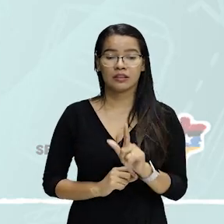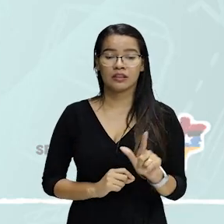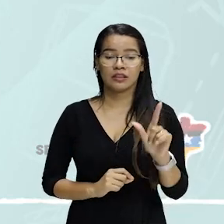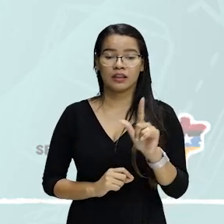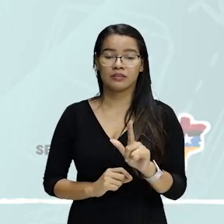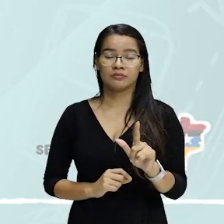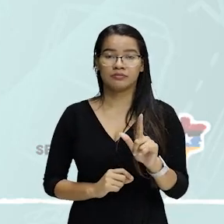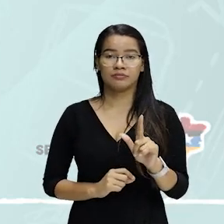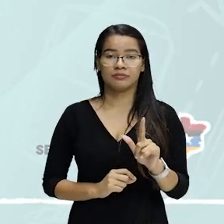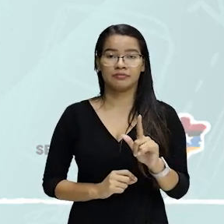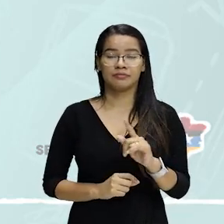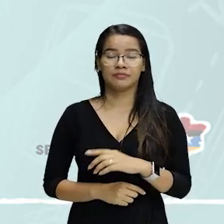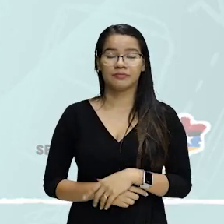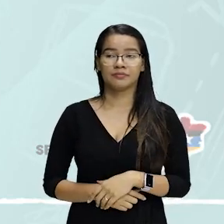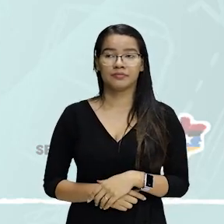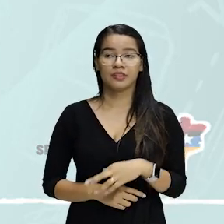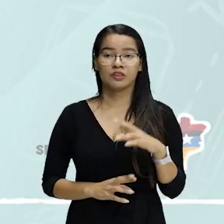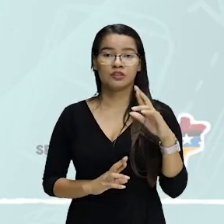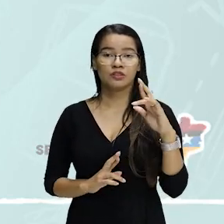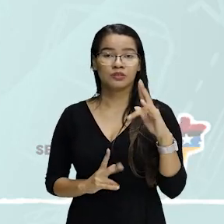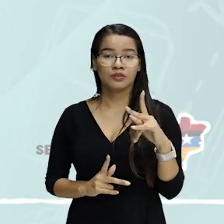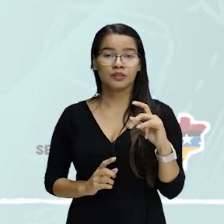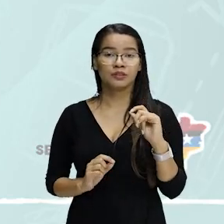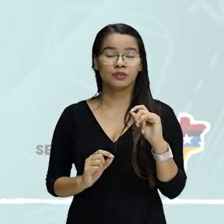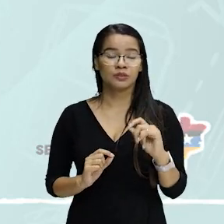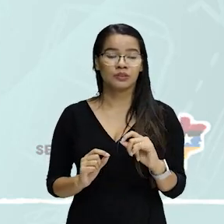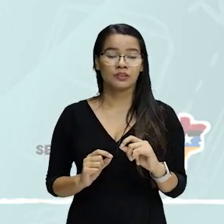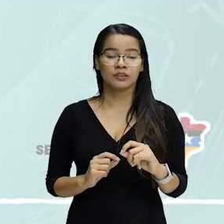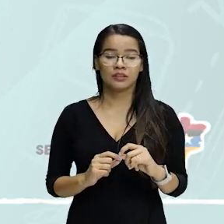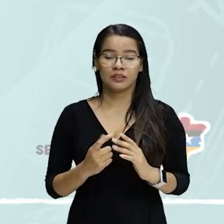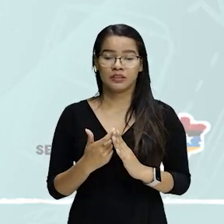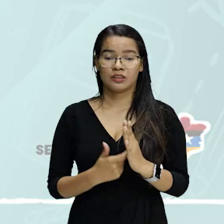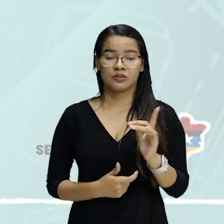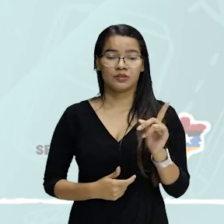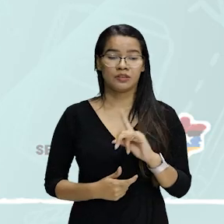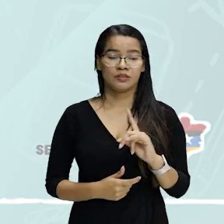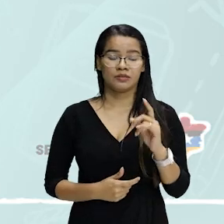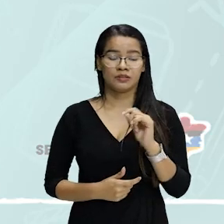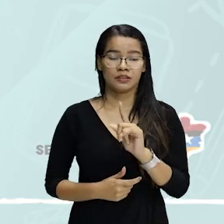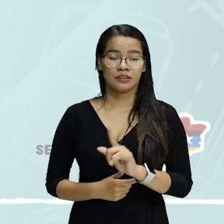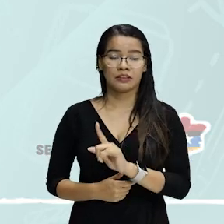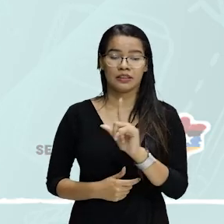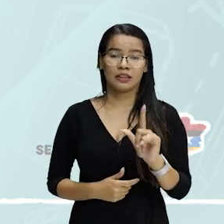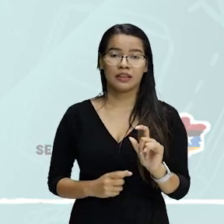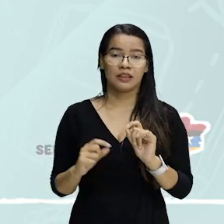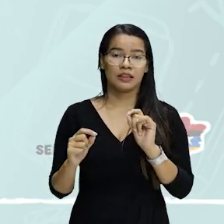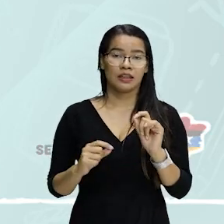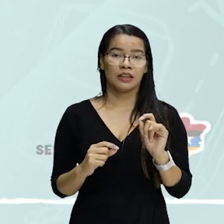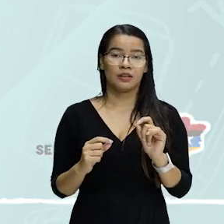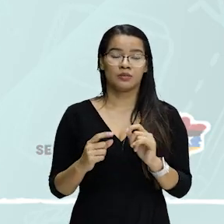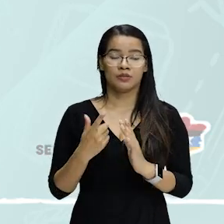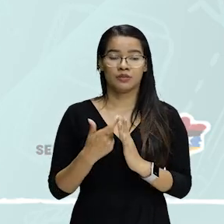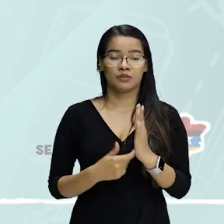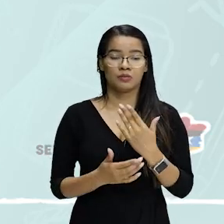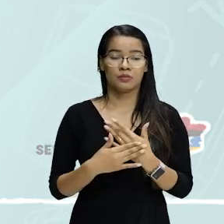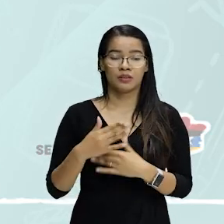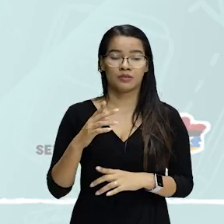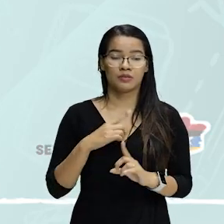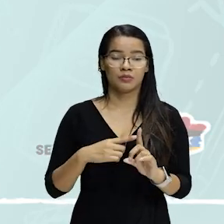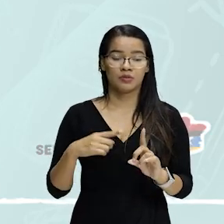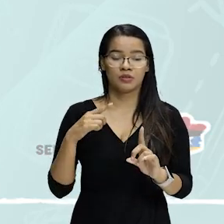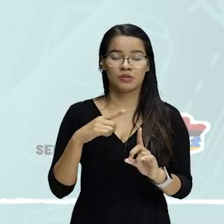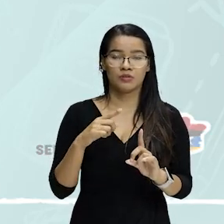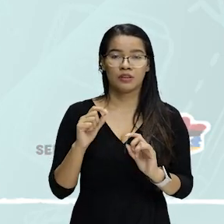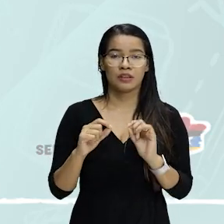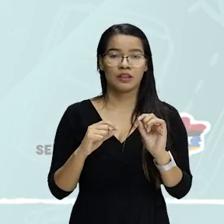texto literário, diferente do texto não literário. O texto não literário, gente, é aquele texto mais objetivo, é aquele